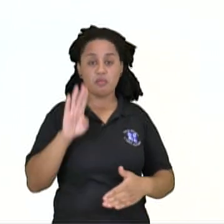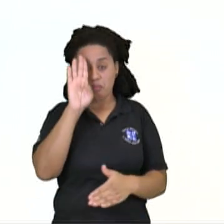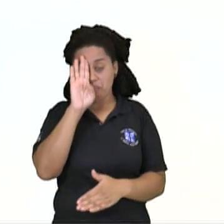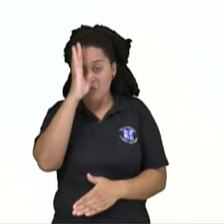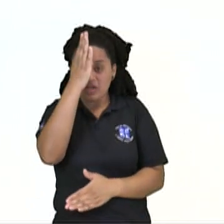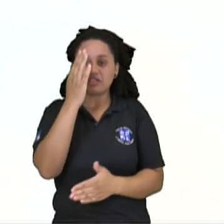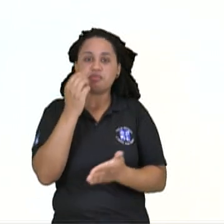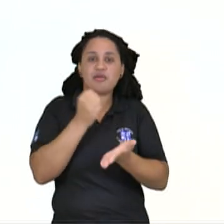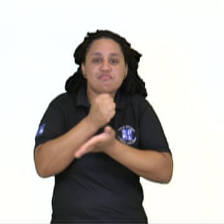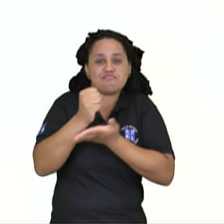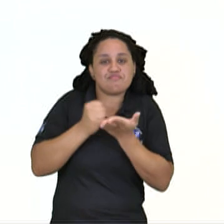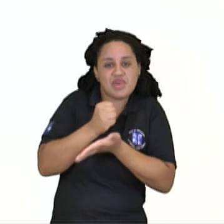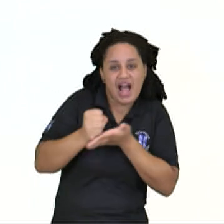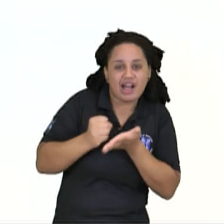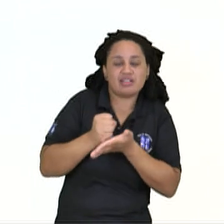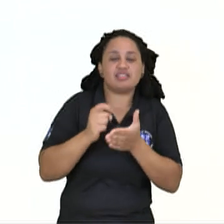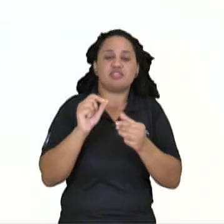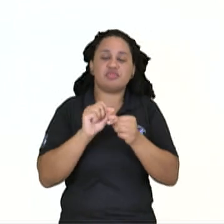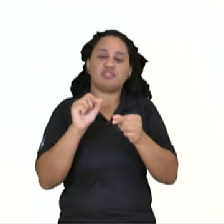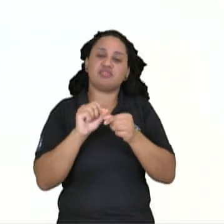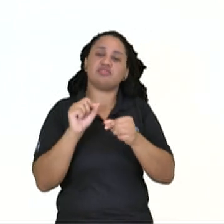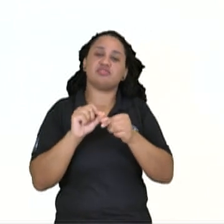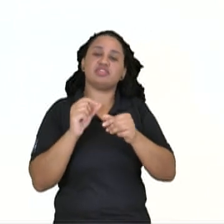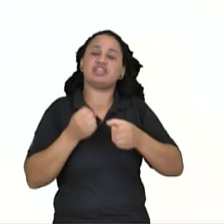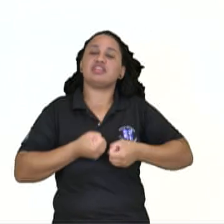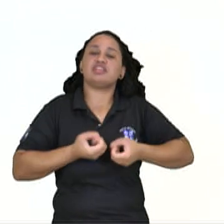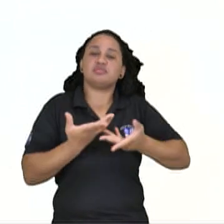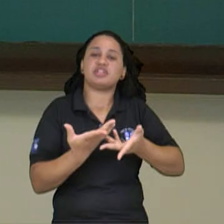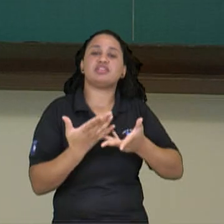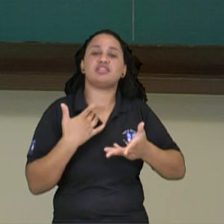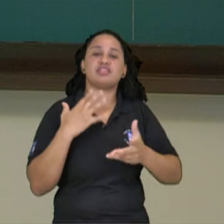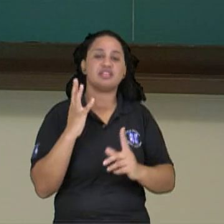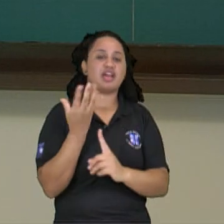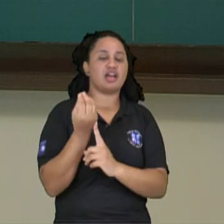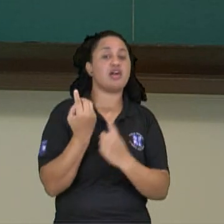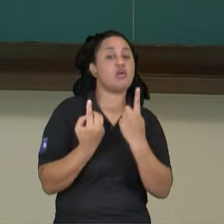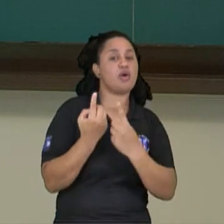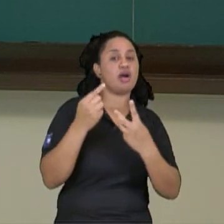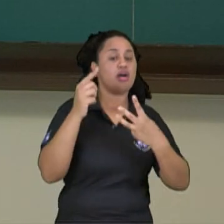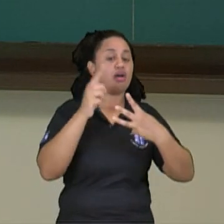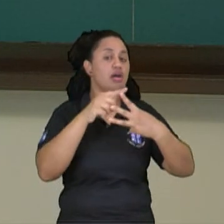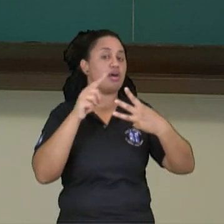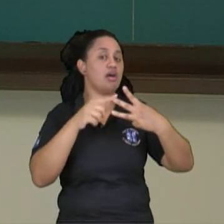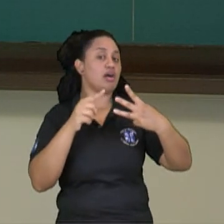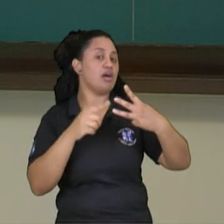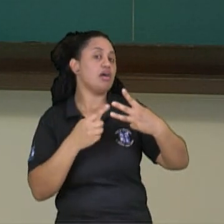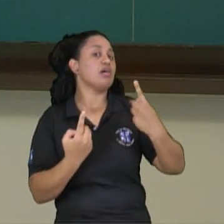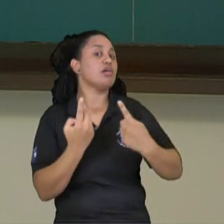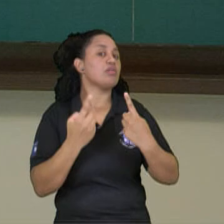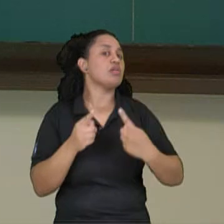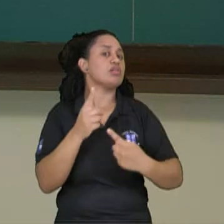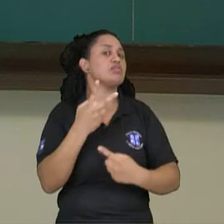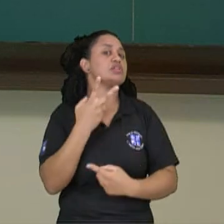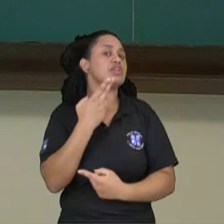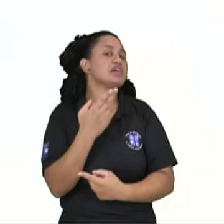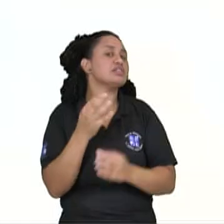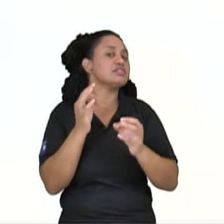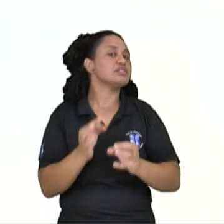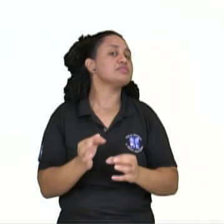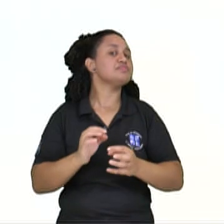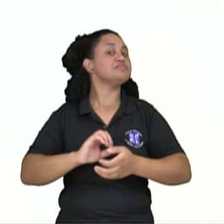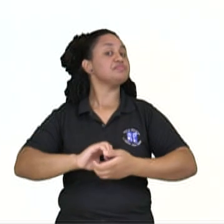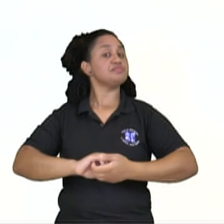principal suporte para a expressão artística. E aí, letra A, B ou C, o que você acha?